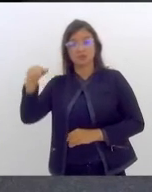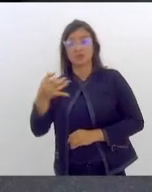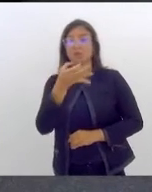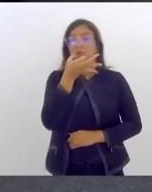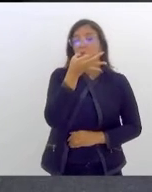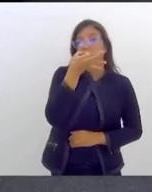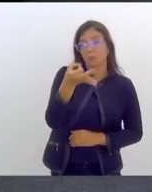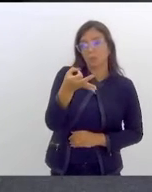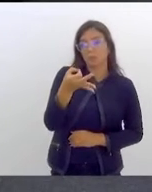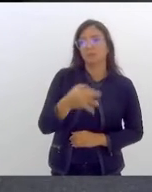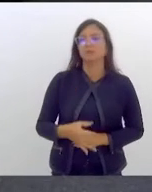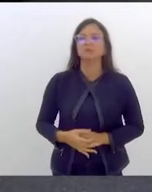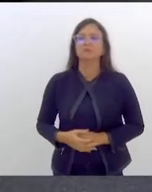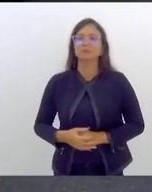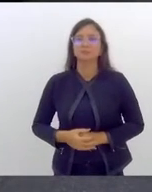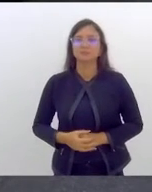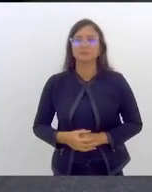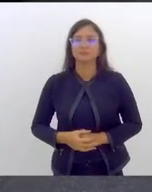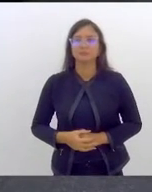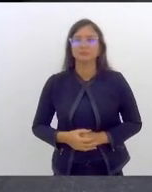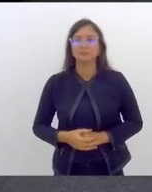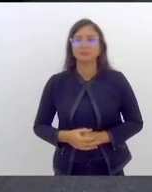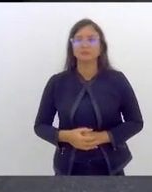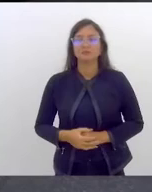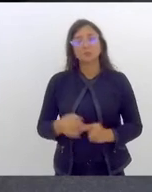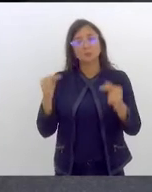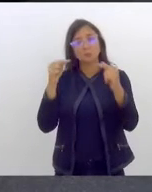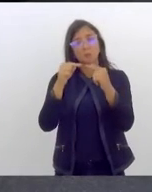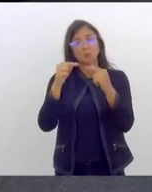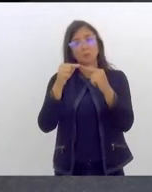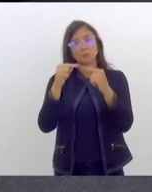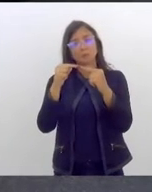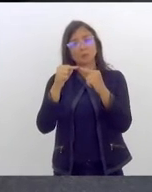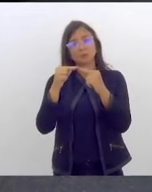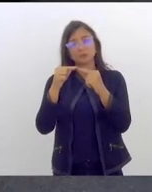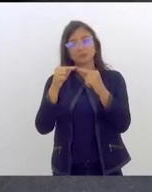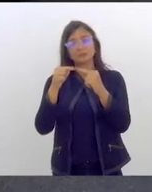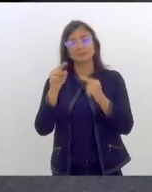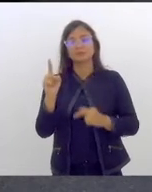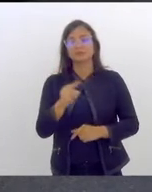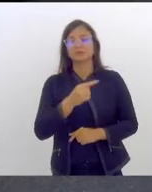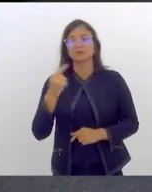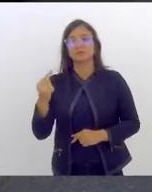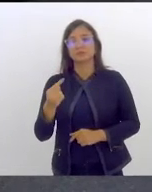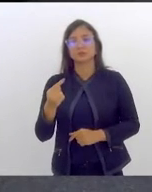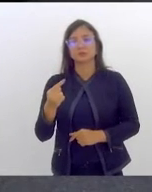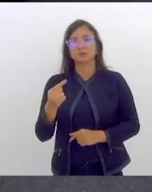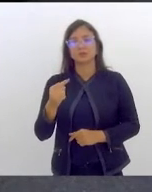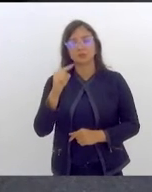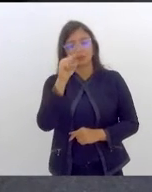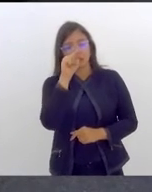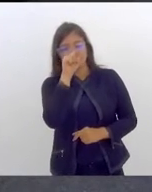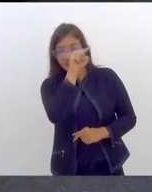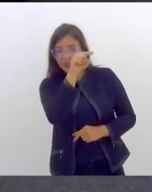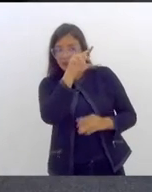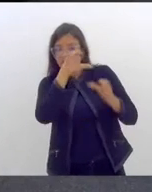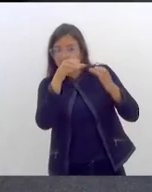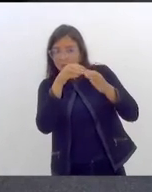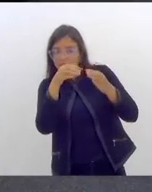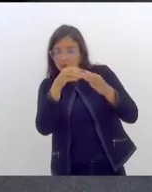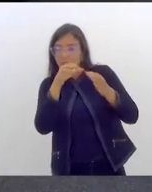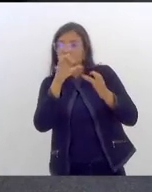senhora Presidente é no sentido de remeter o mesmo a comissão de condições justiça